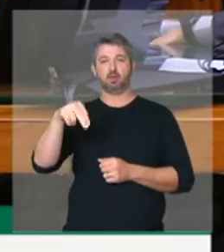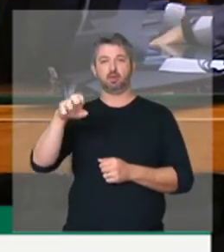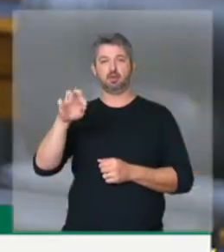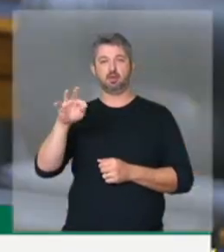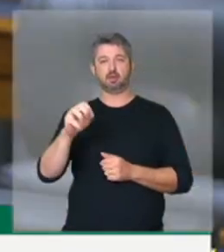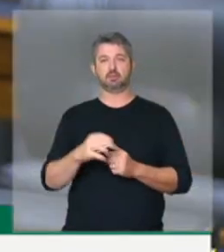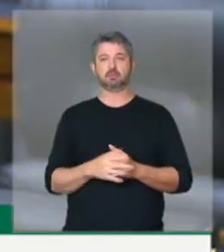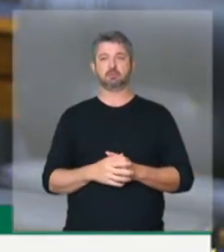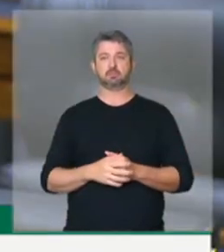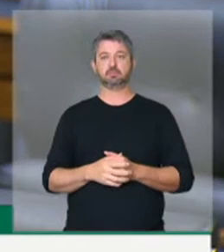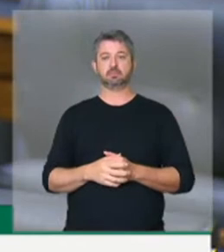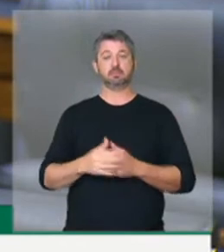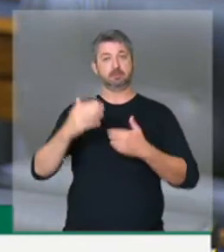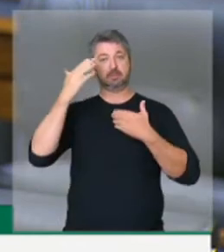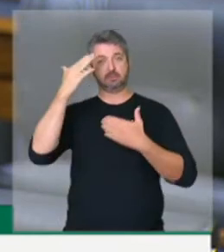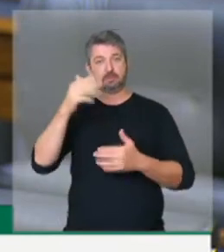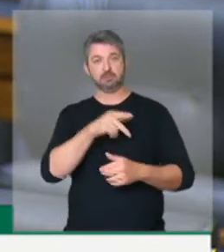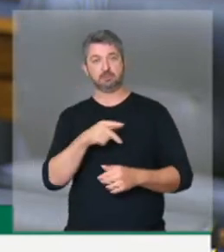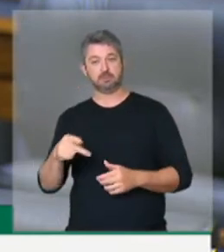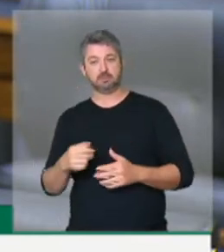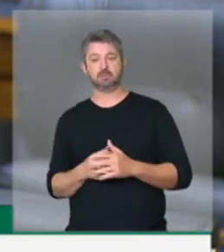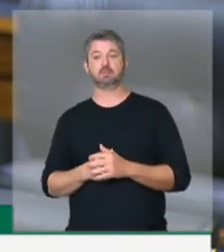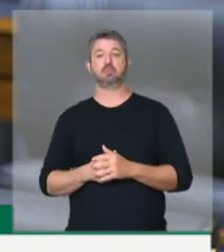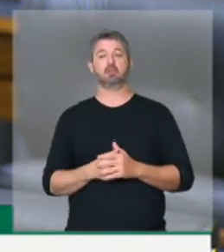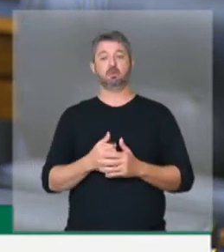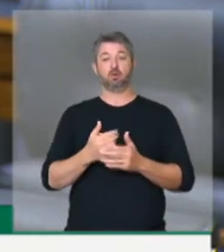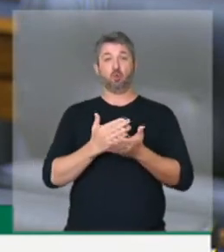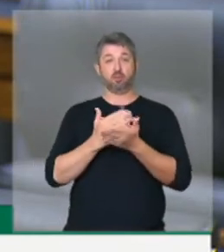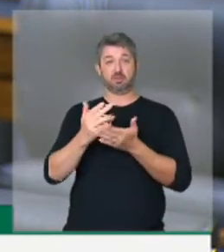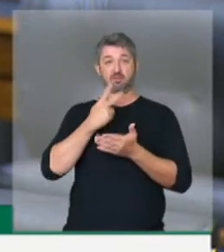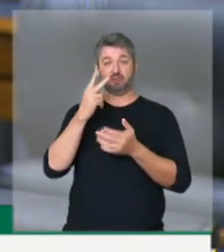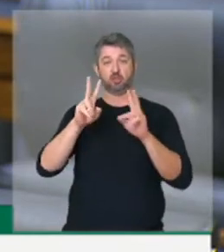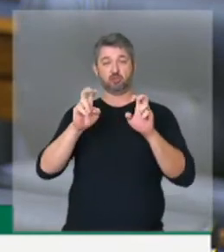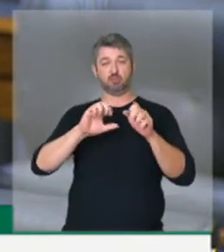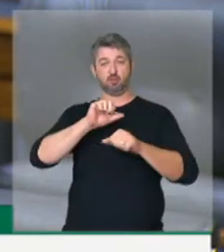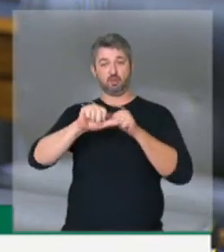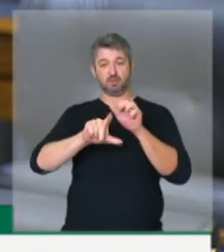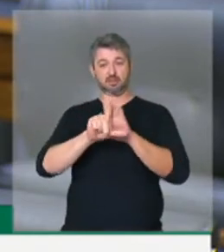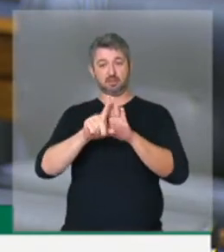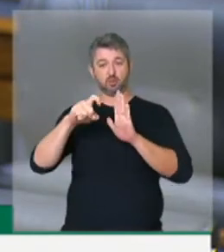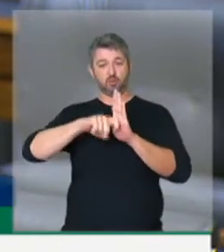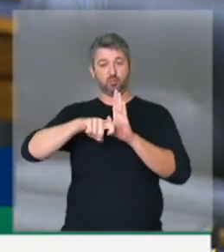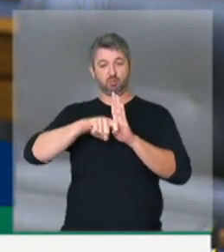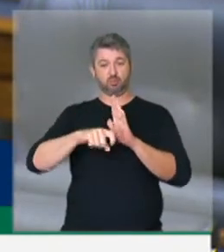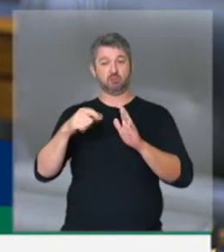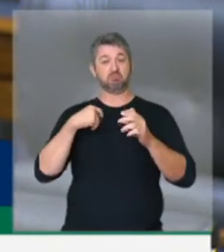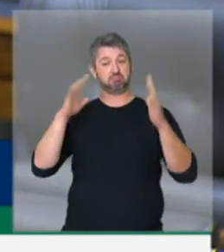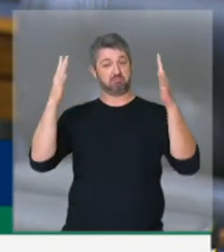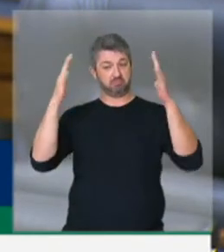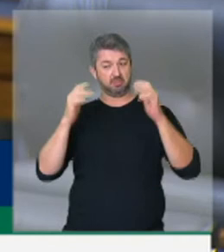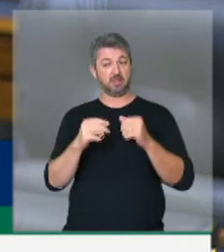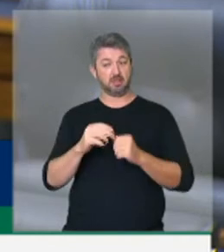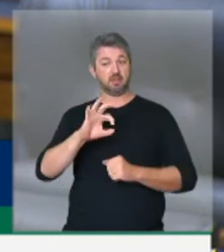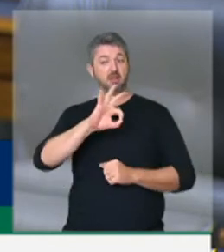Obrigado, presidente Bismarck. Antes de começar a falar sobre a reforma tributária, queria parabenizar os